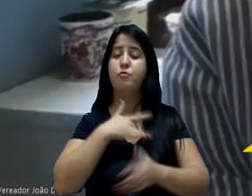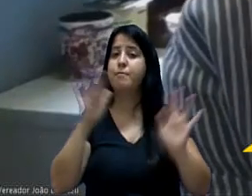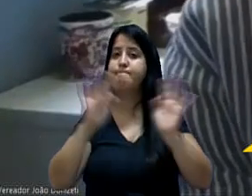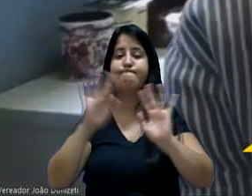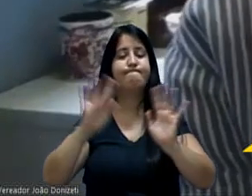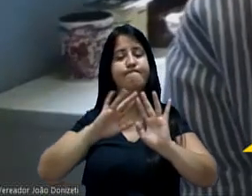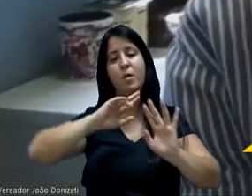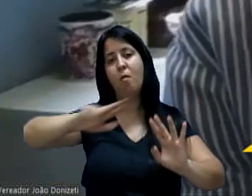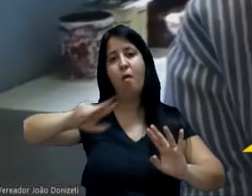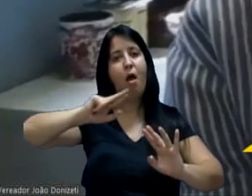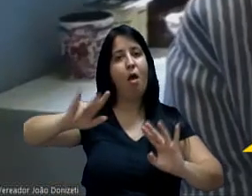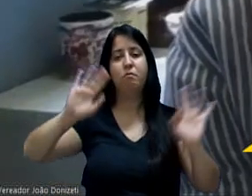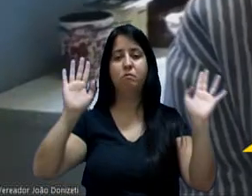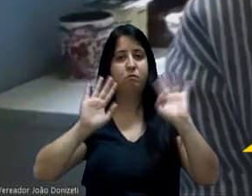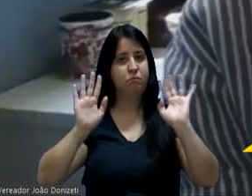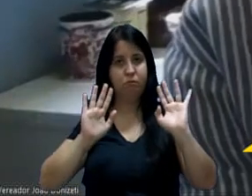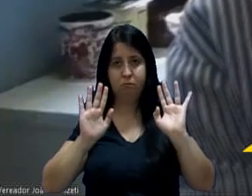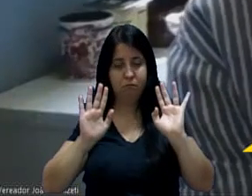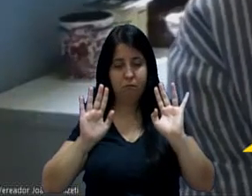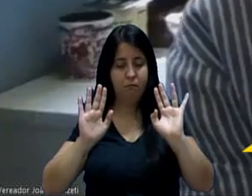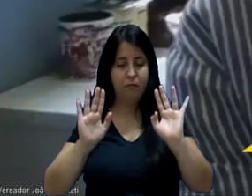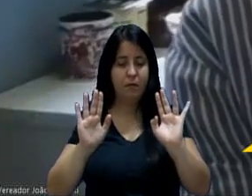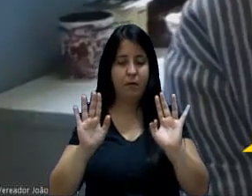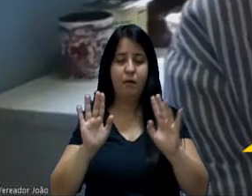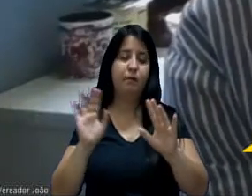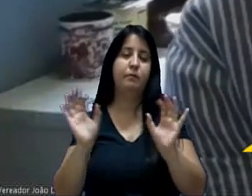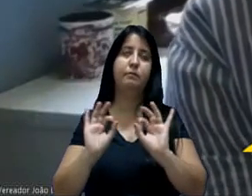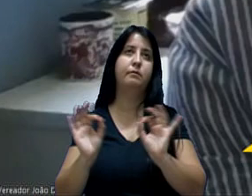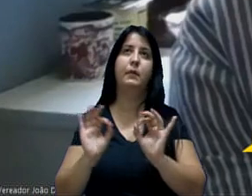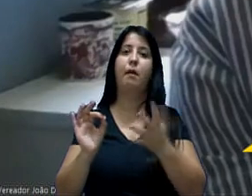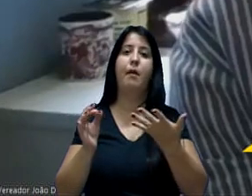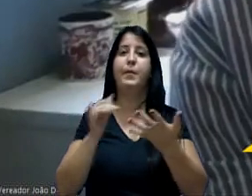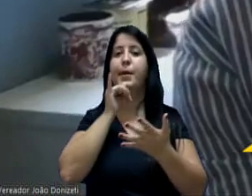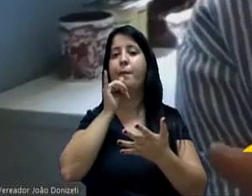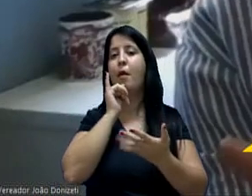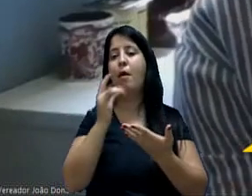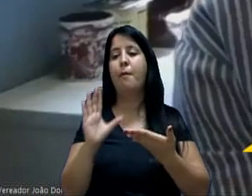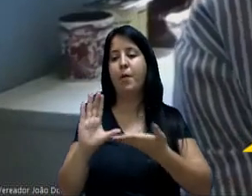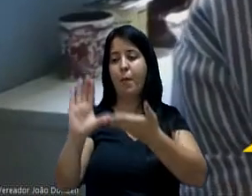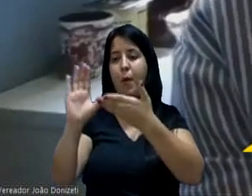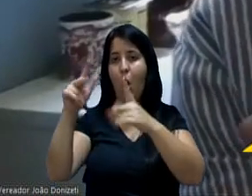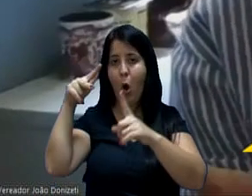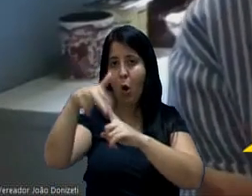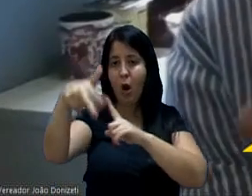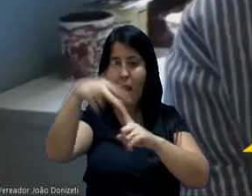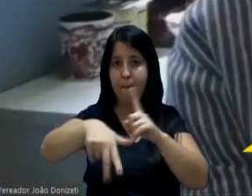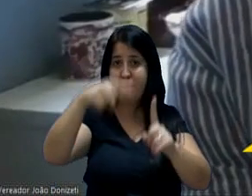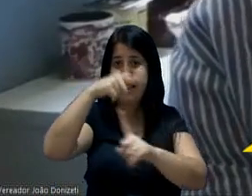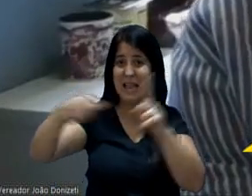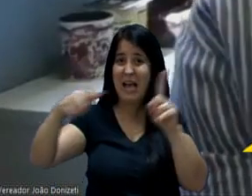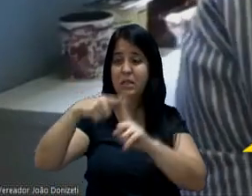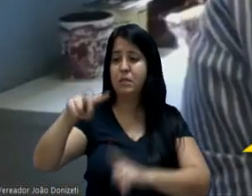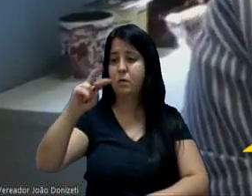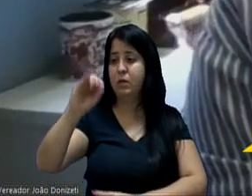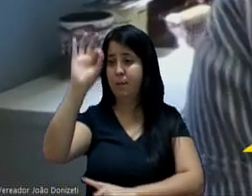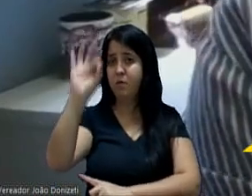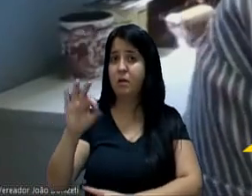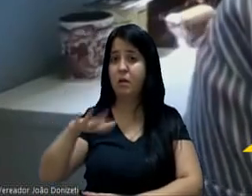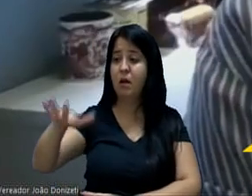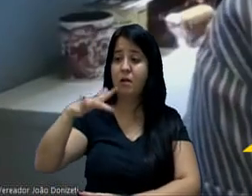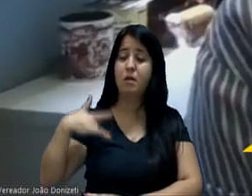Não é isso. Mas não vou nem falar. Vamos cortar todas as emendas pela metade. 50% é para a saúde. Os